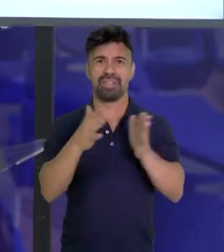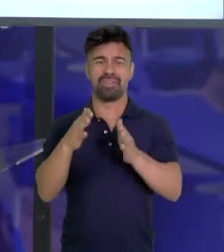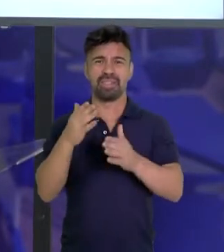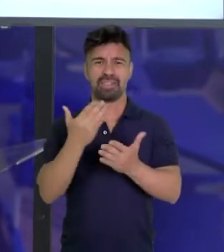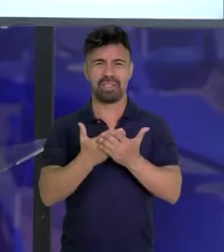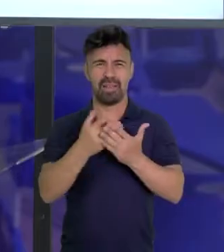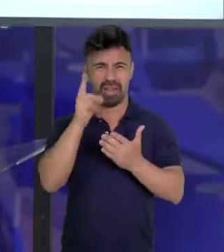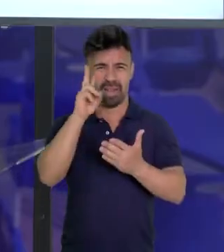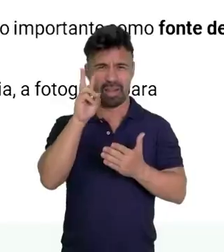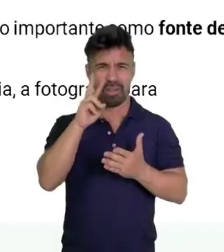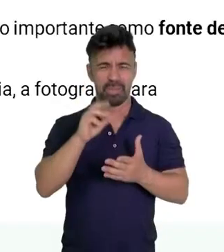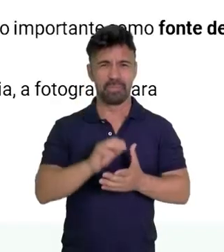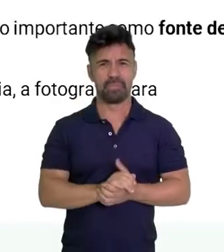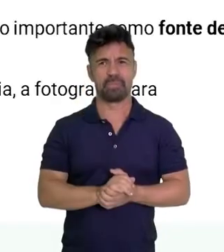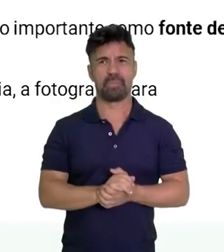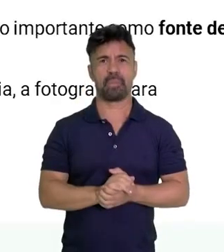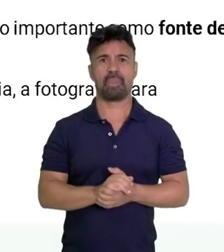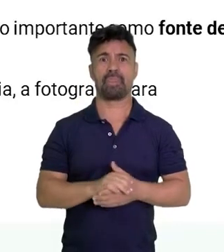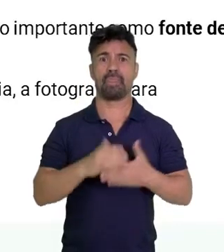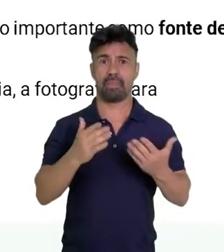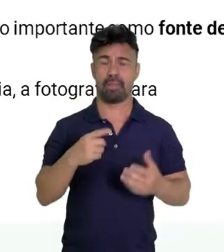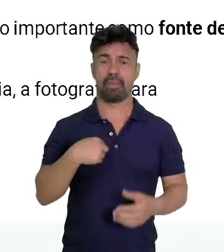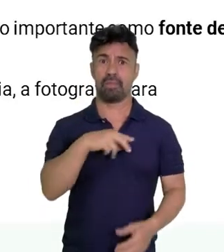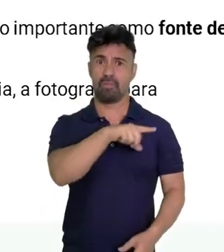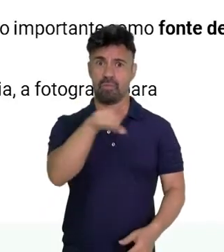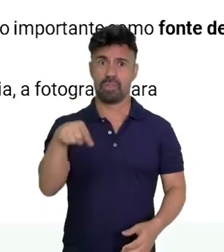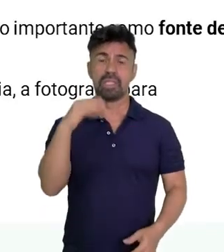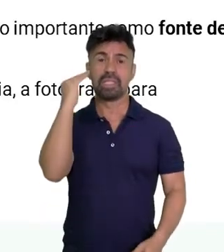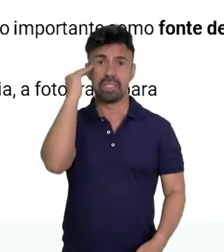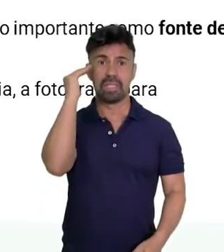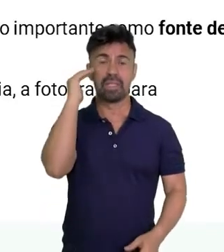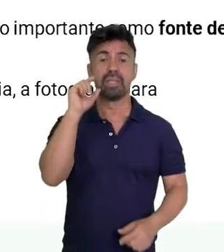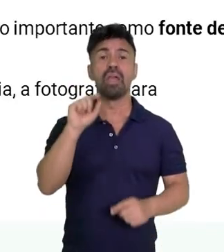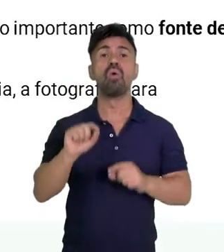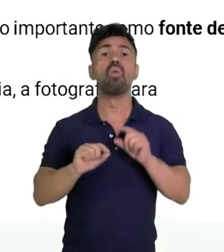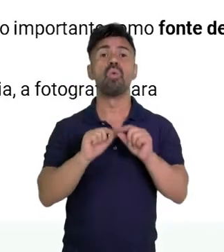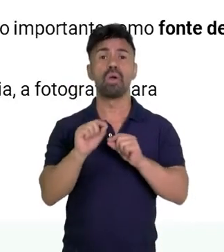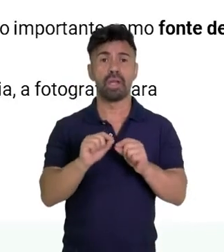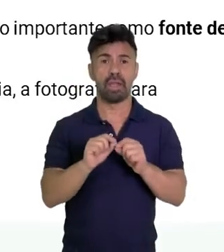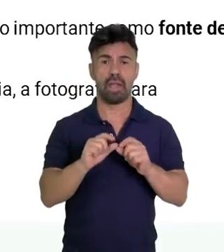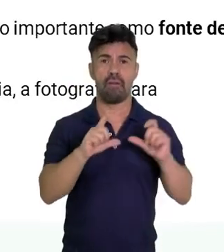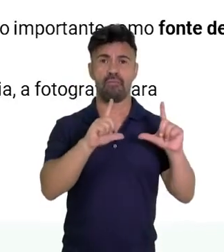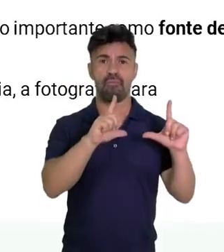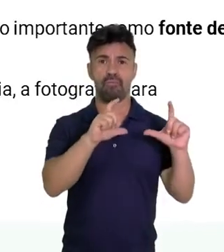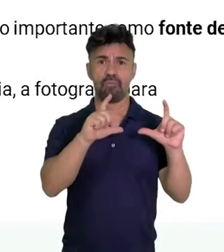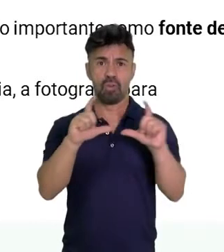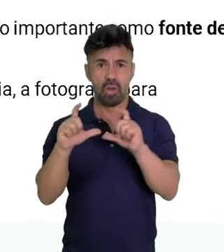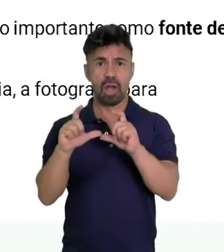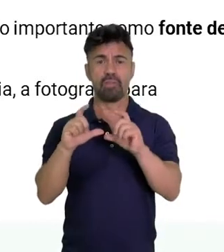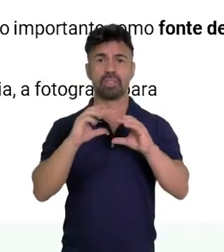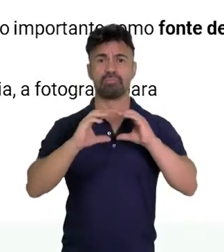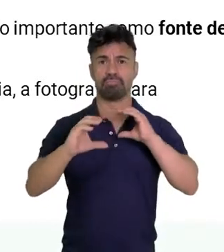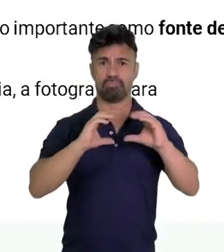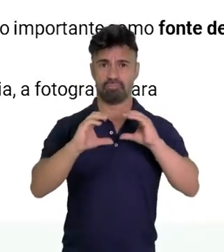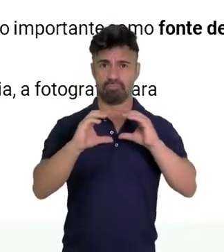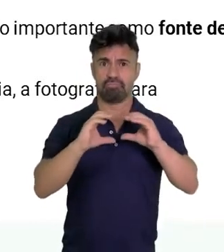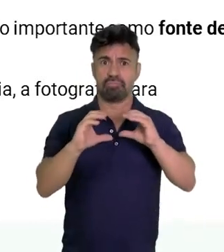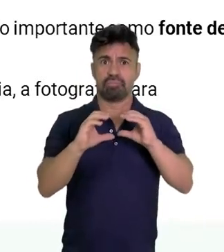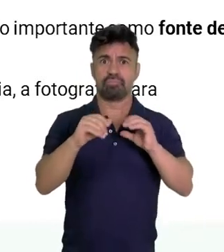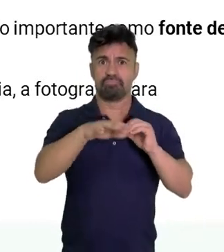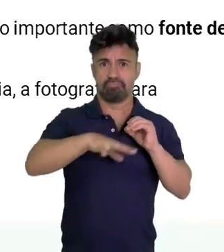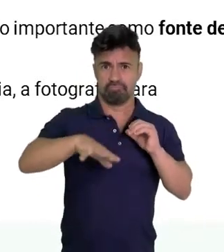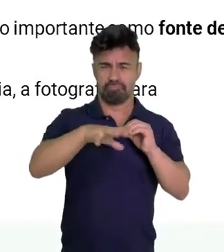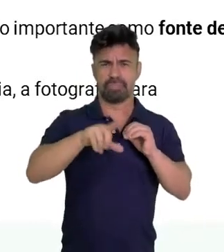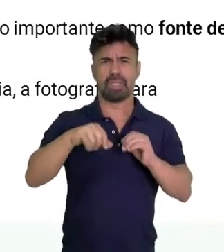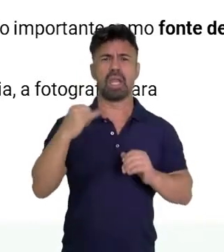lembram? Portanto, o que eu queria que vocês entendessem nesse primeiro momento é que a fotografia nos meios de comunicação é